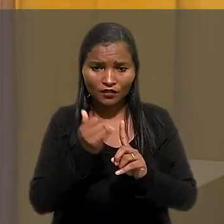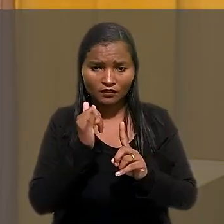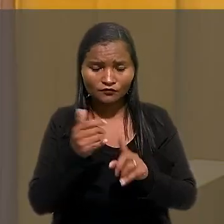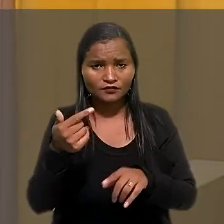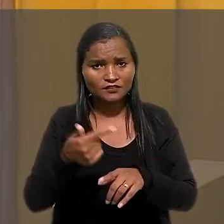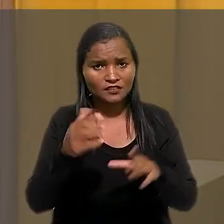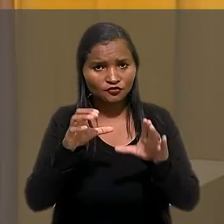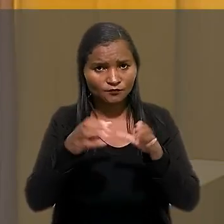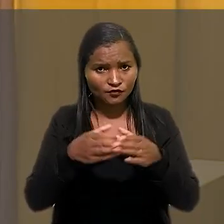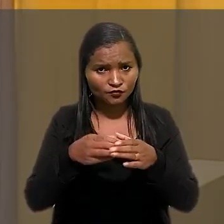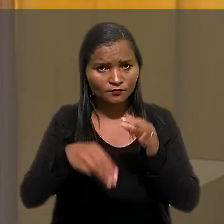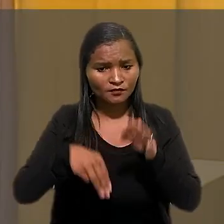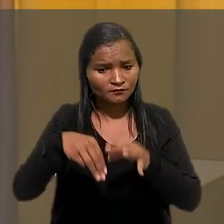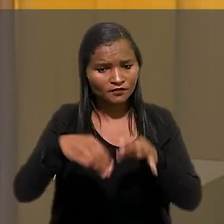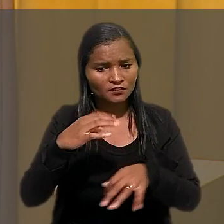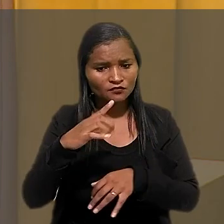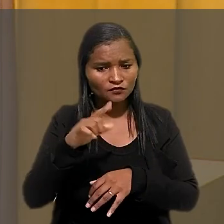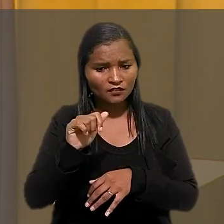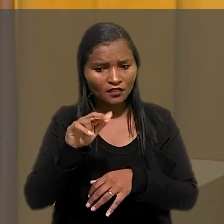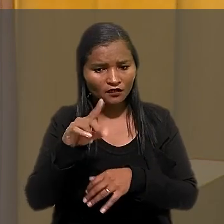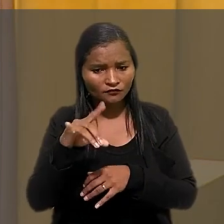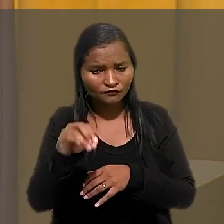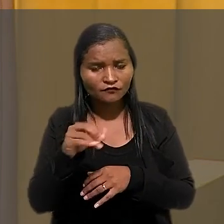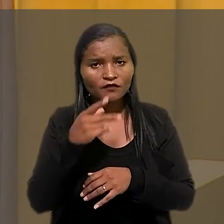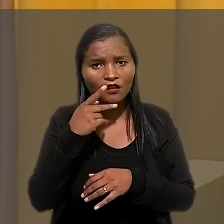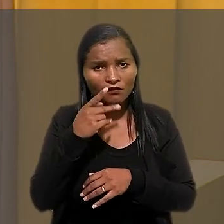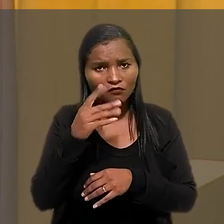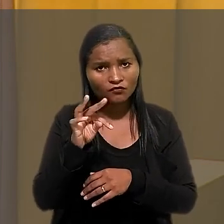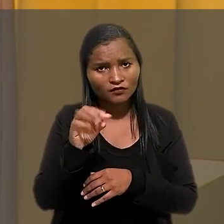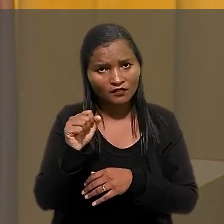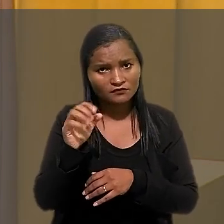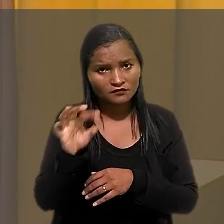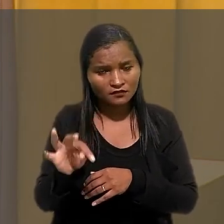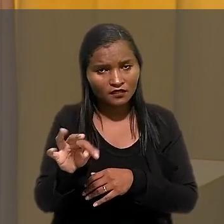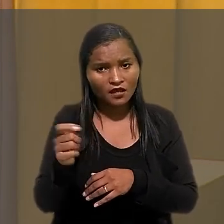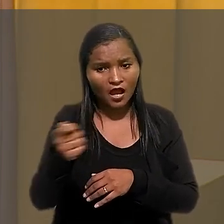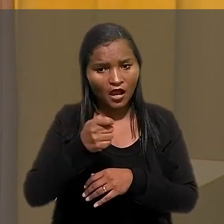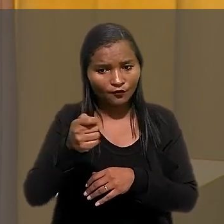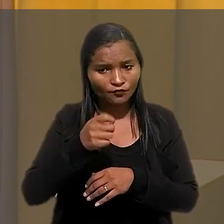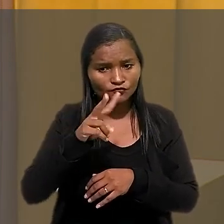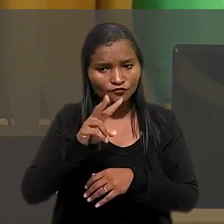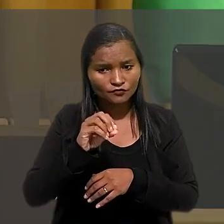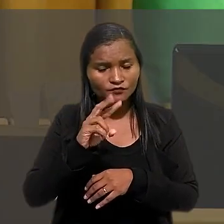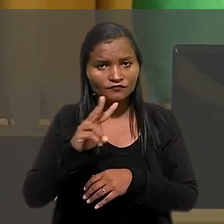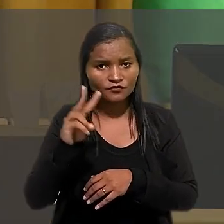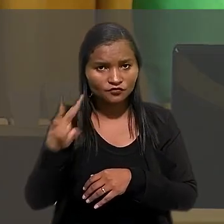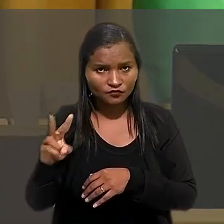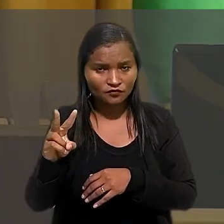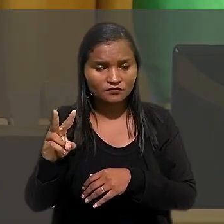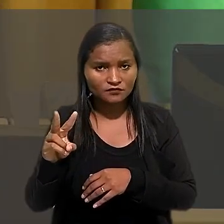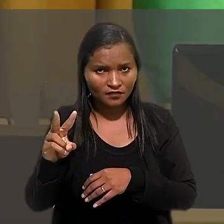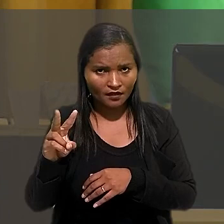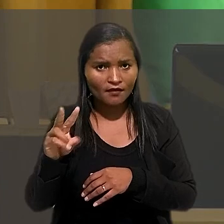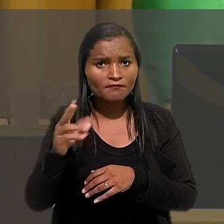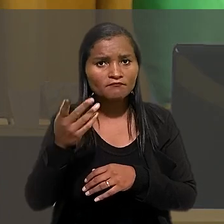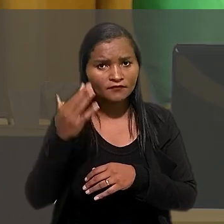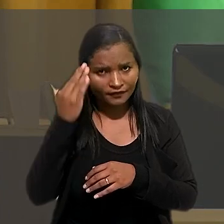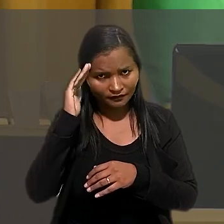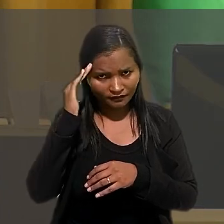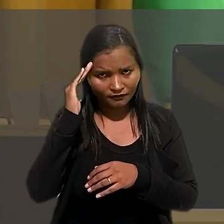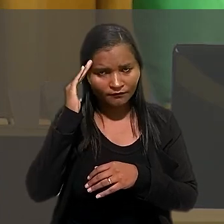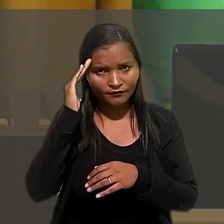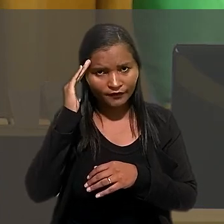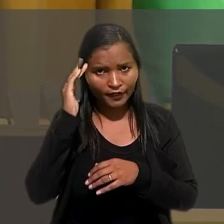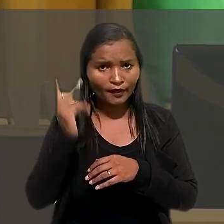7ª turma, ministro Cláudio Brandão, destacou que o TST, em agosto de 2022, pacificou o entendimento de que